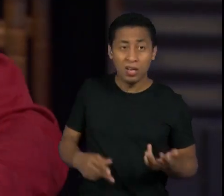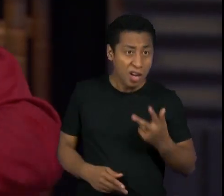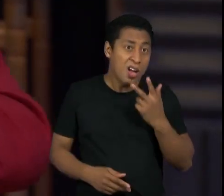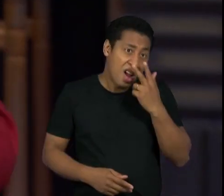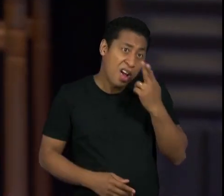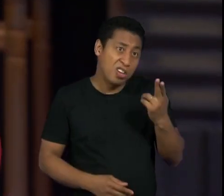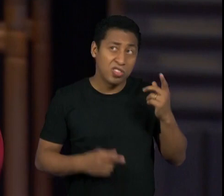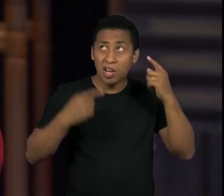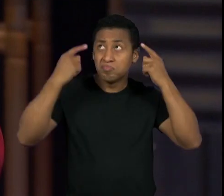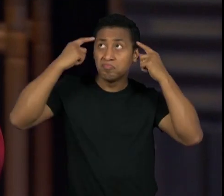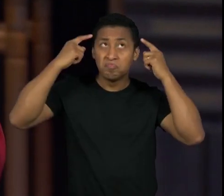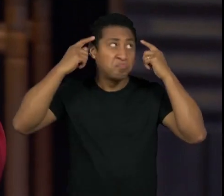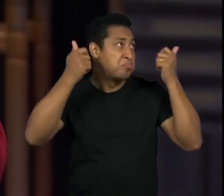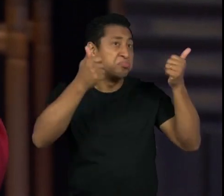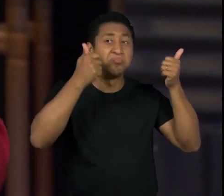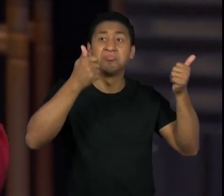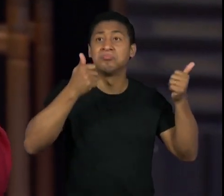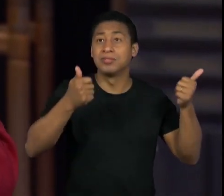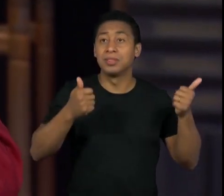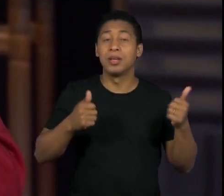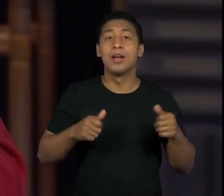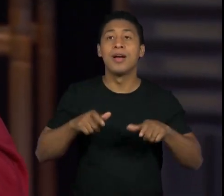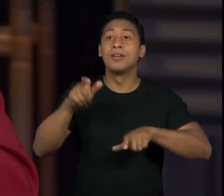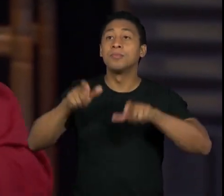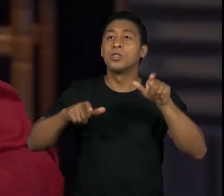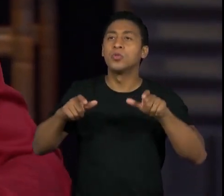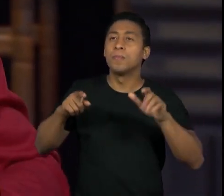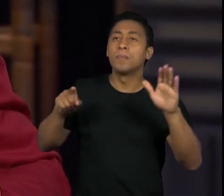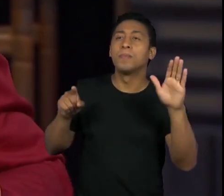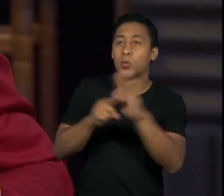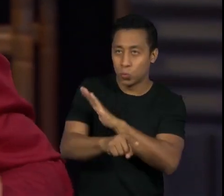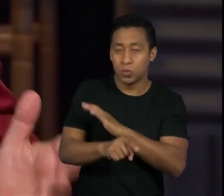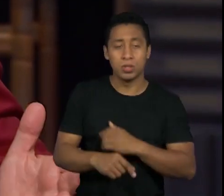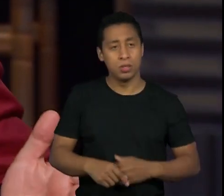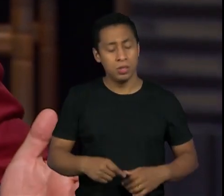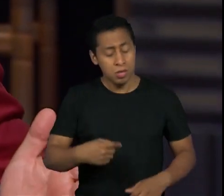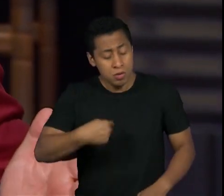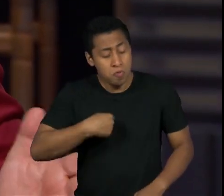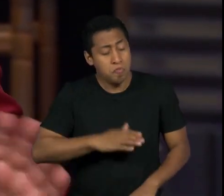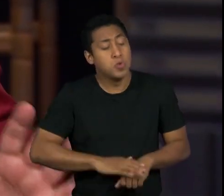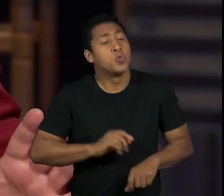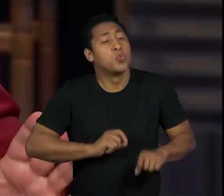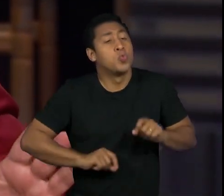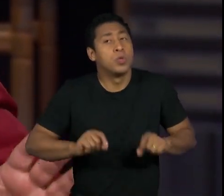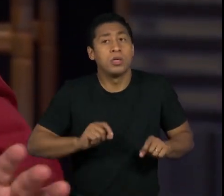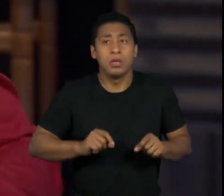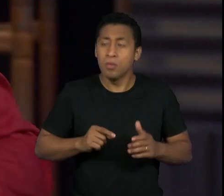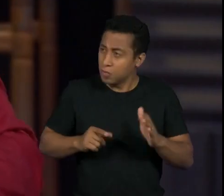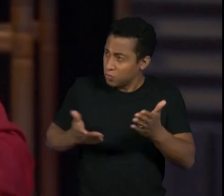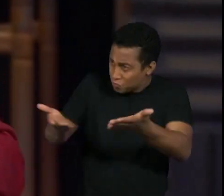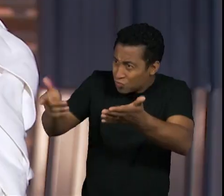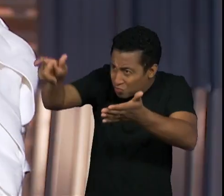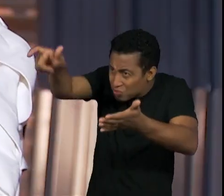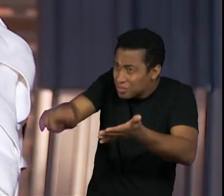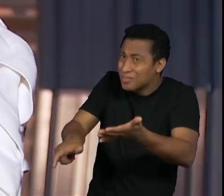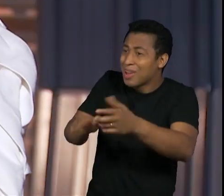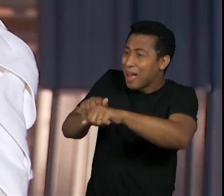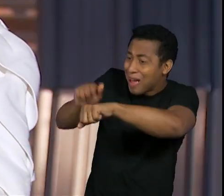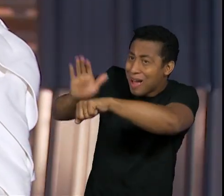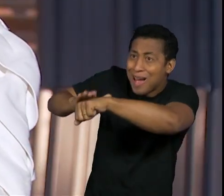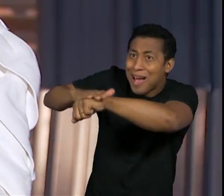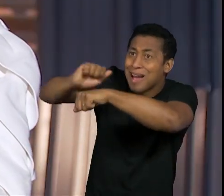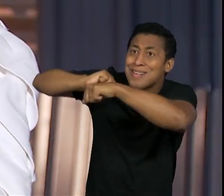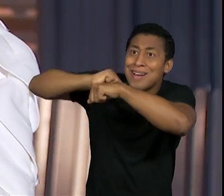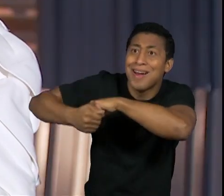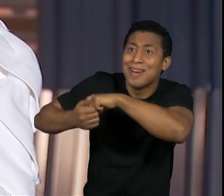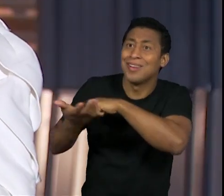E muitos, às vezes, vêm para falar, mas o que eu devo fazer? Eu falo, você é careca, acabou. Né? E isso é muito